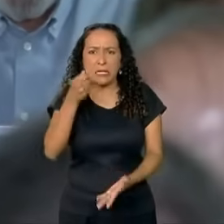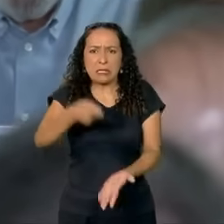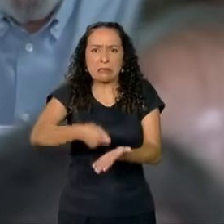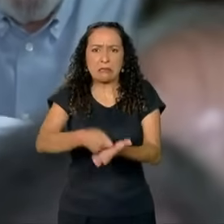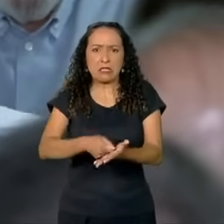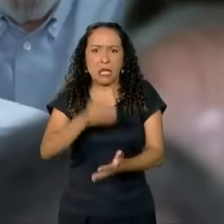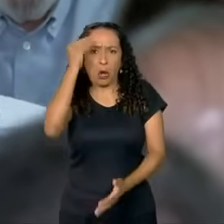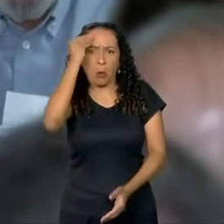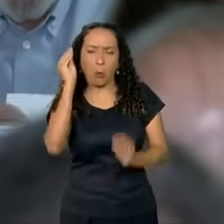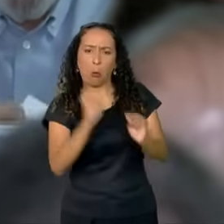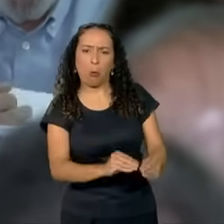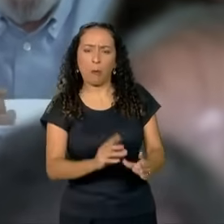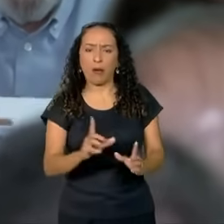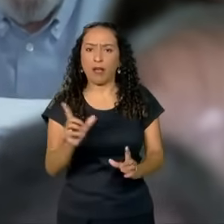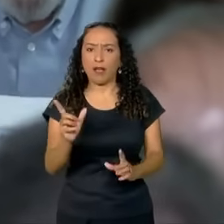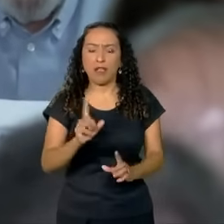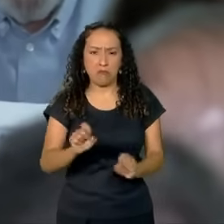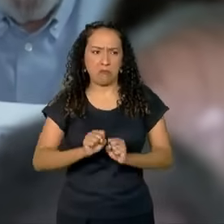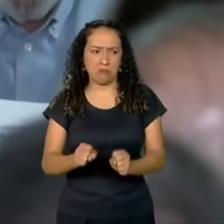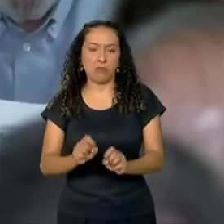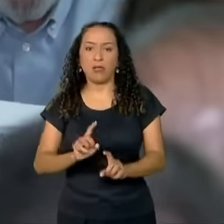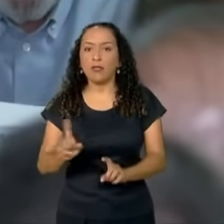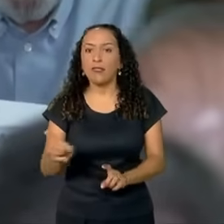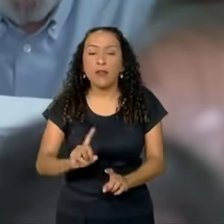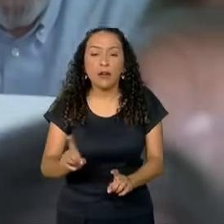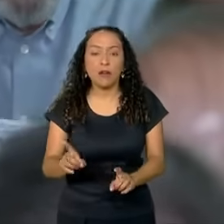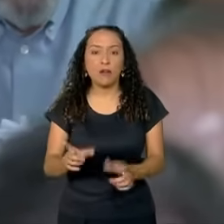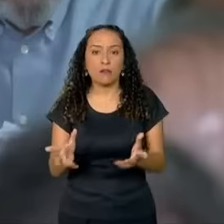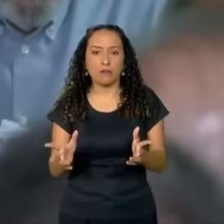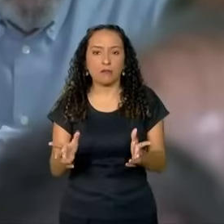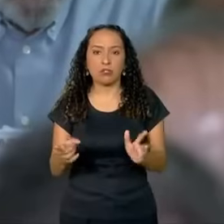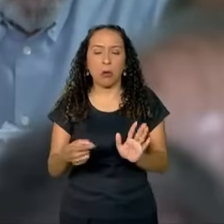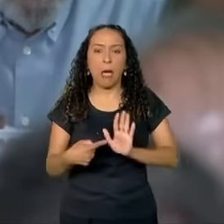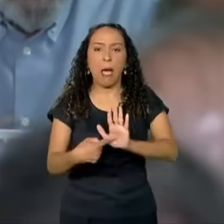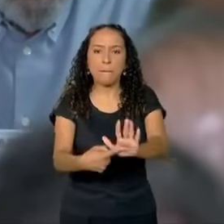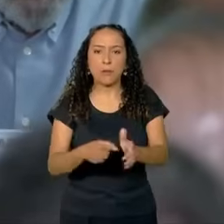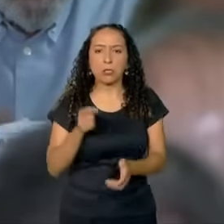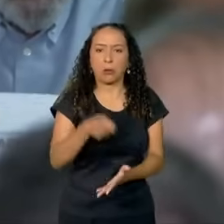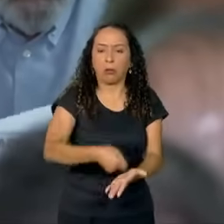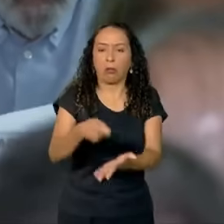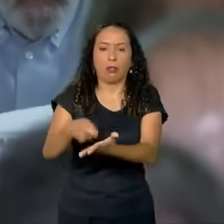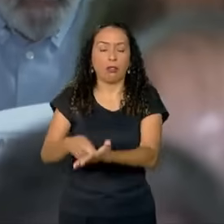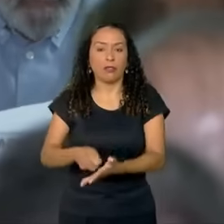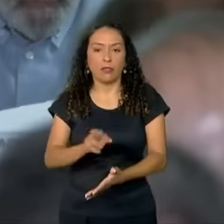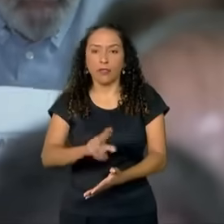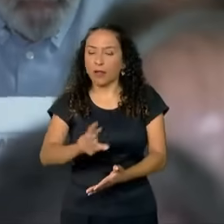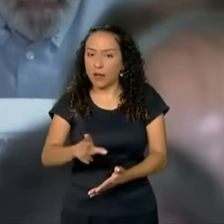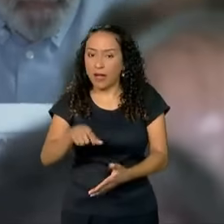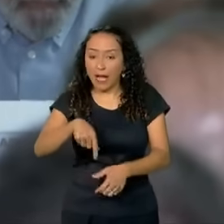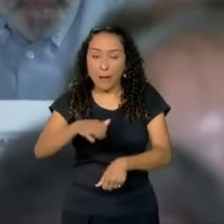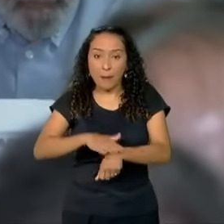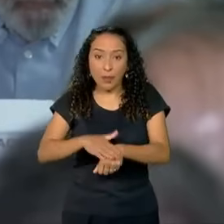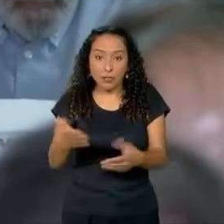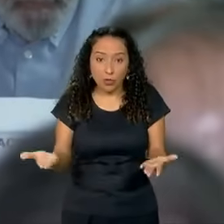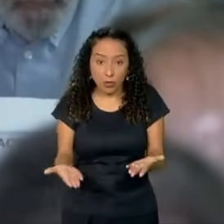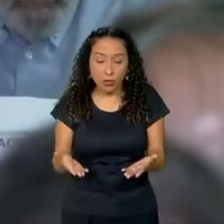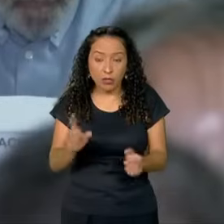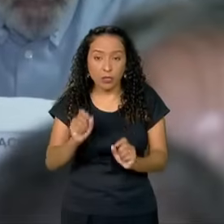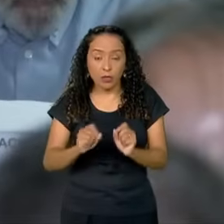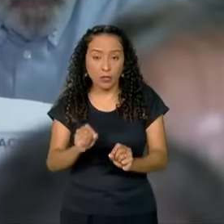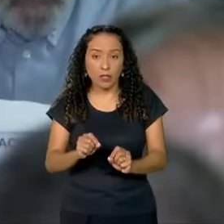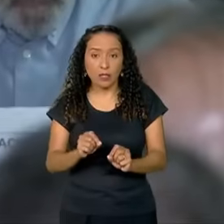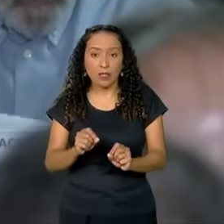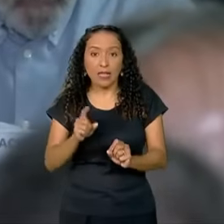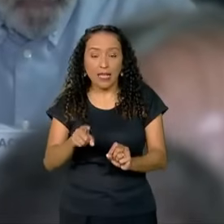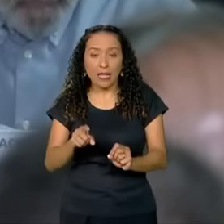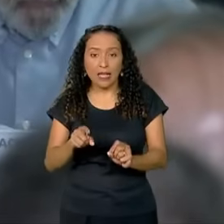jogando a culpa para alguém que já sai na defensiva, que já sai apontando, que já sai... Não. Aqui é o momento da gente